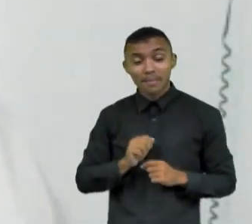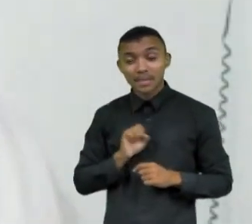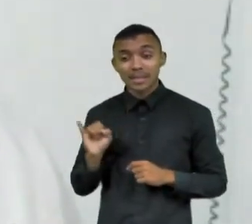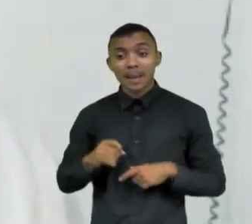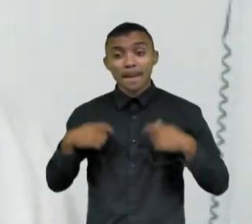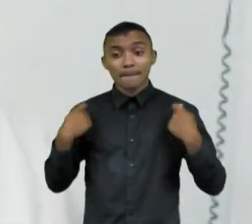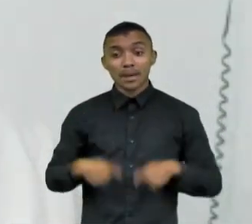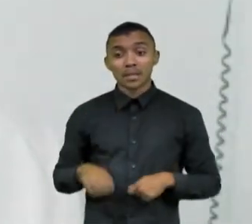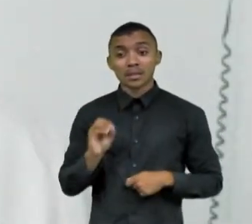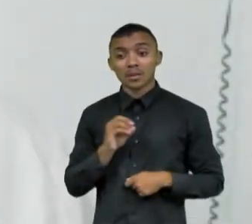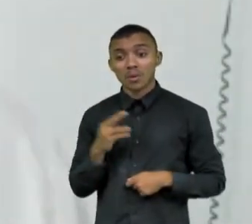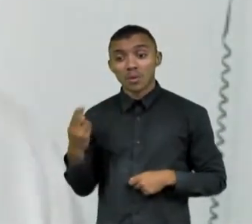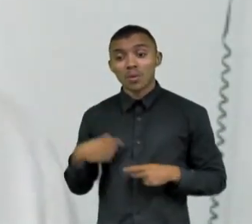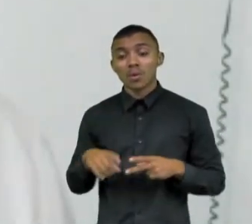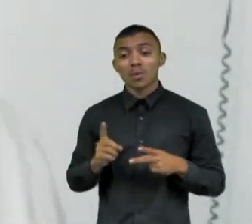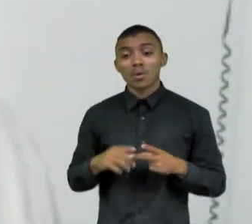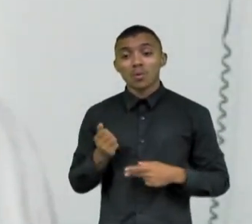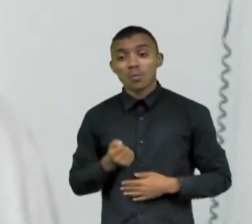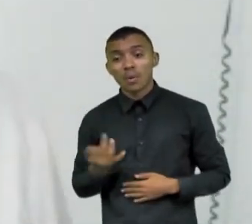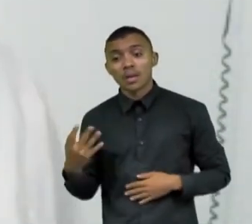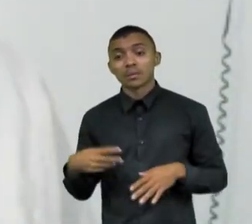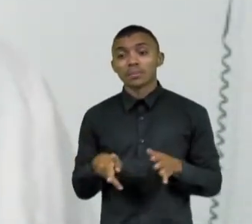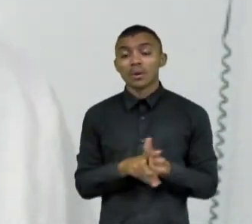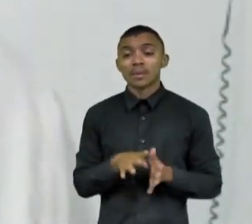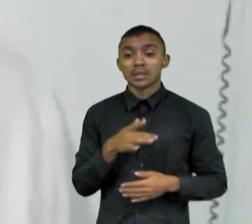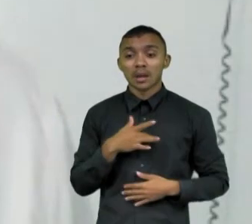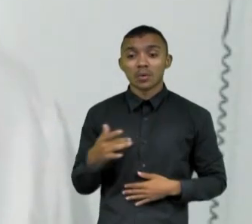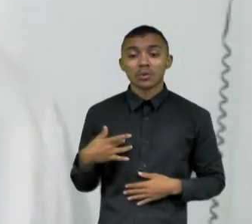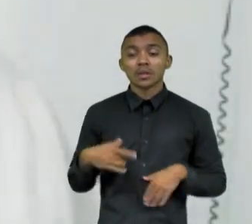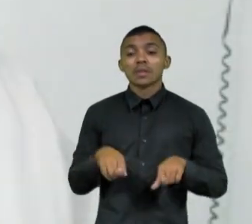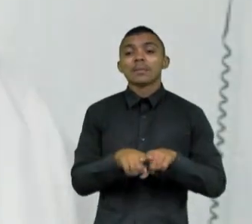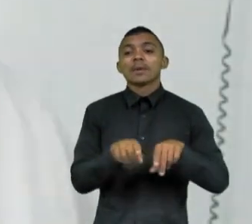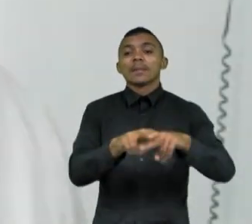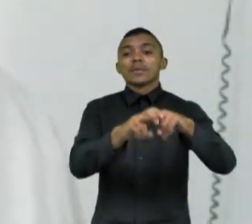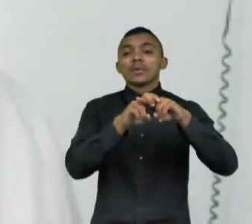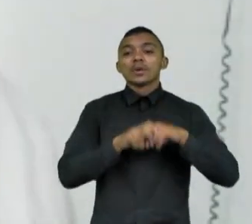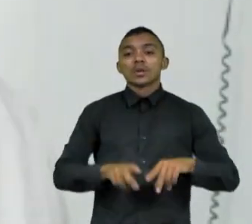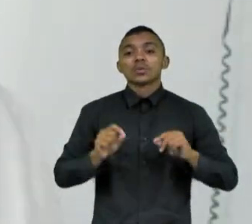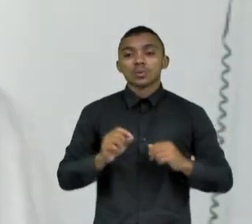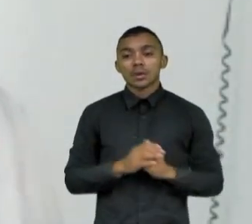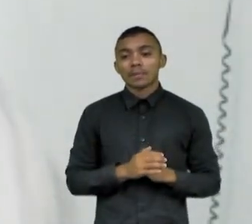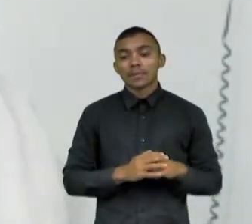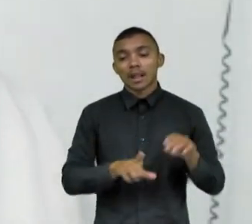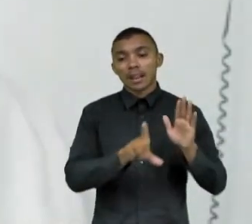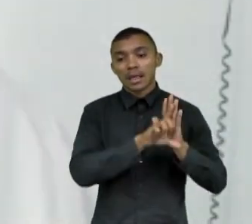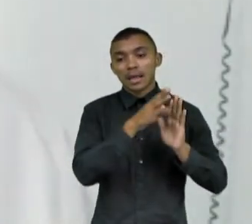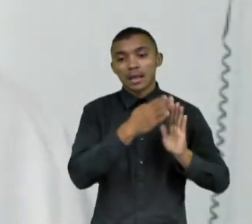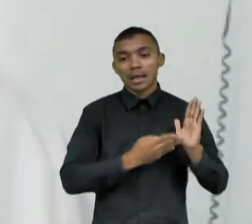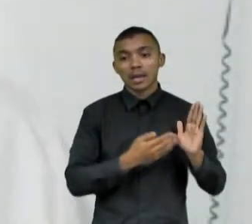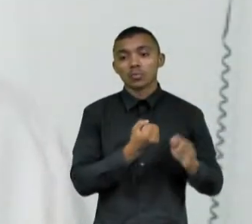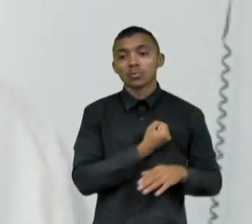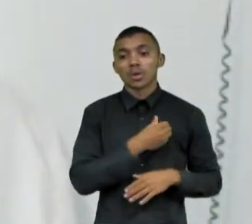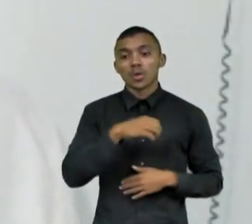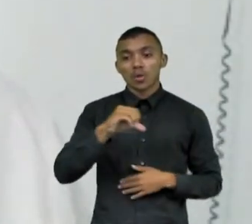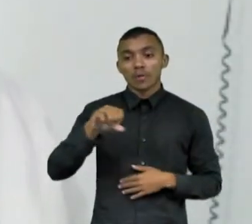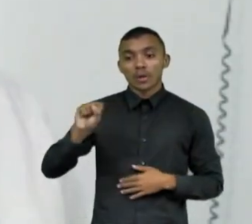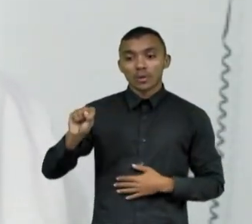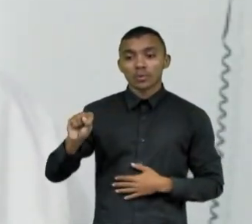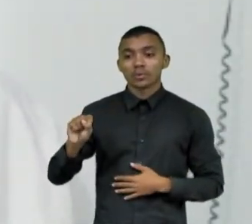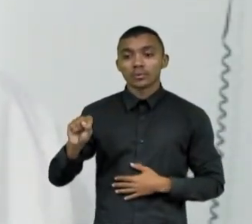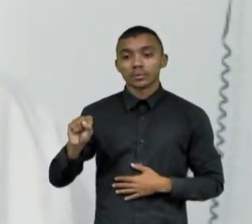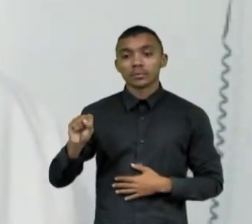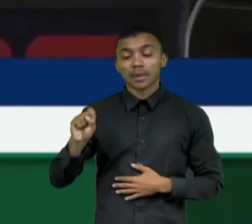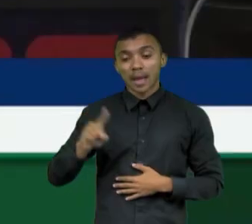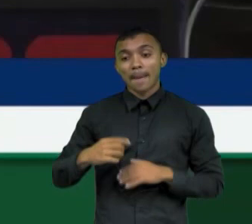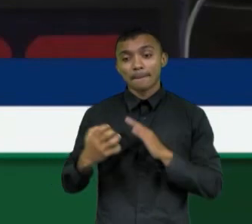qual vai ser a sua condição de saúde no futuro, e justamente por isso, essa lei de 98 padronizou a cobertura que as operadoras